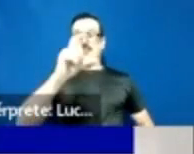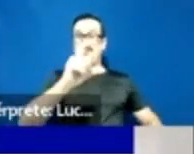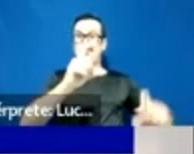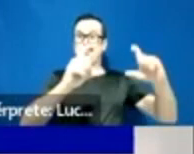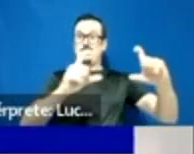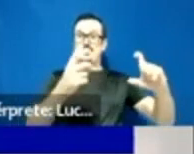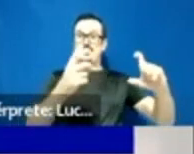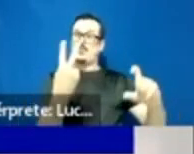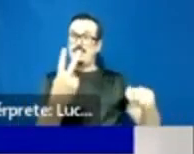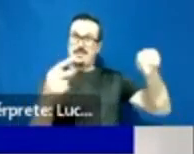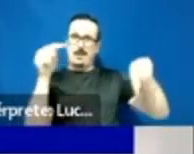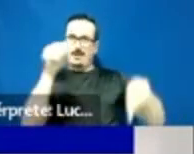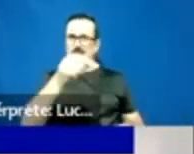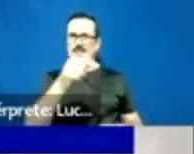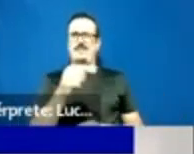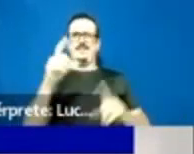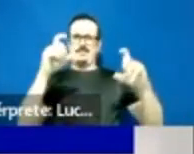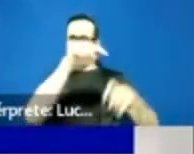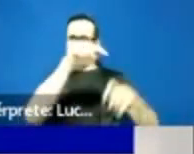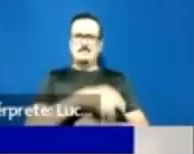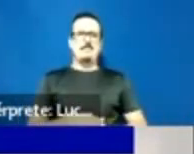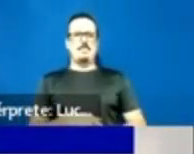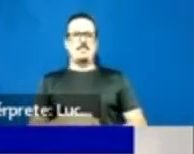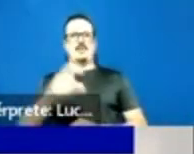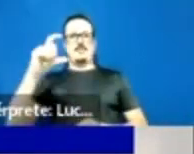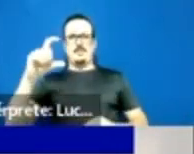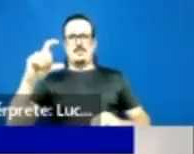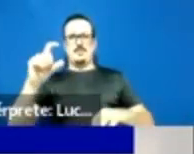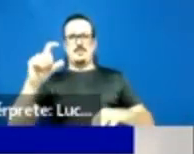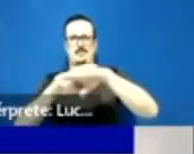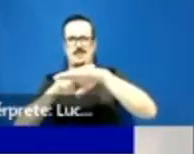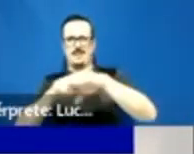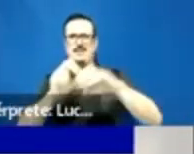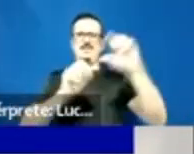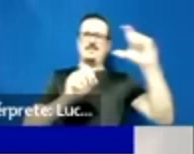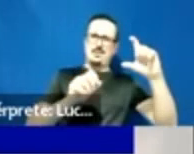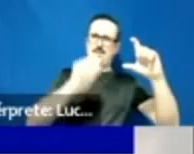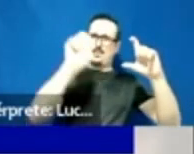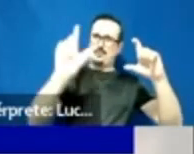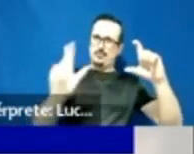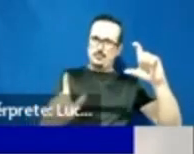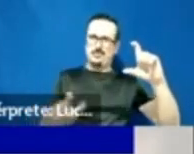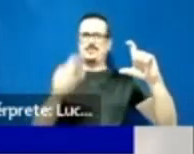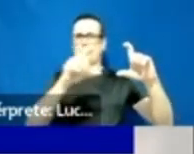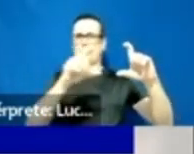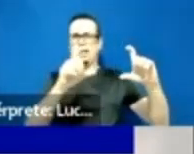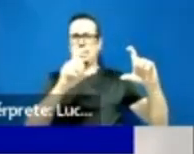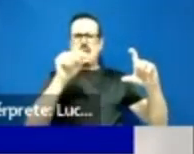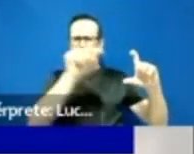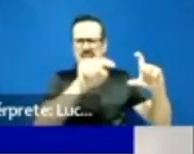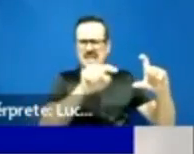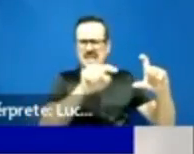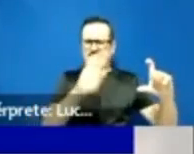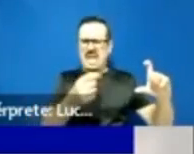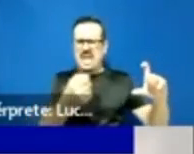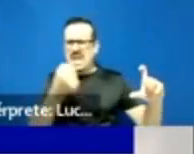está essa tecnologia, né? O Silocimol e o Top H+. Vale ressaltar que ele não é remédio e,